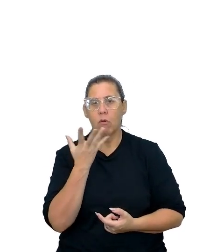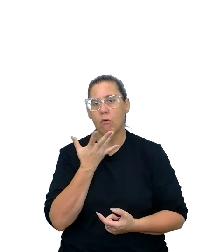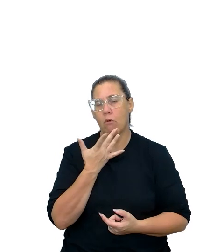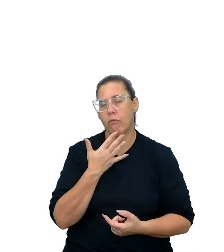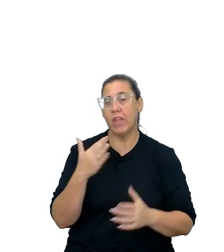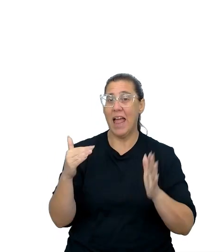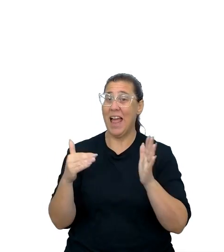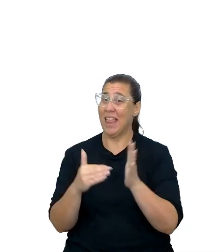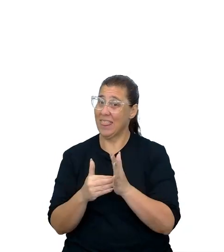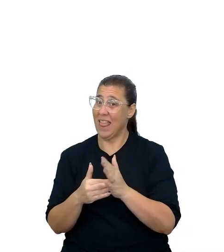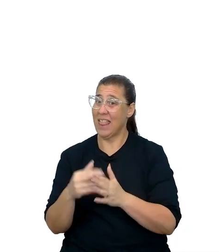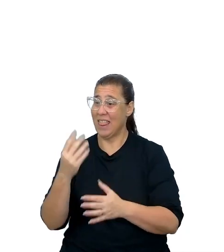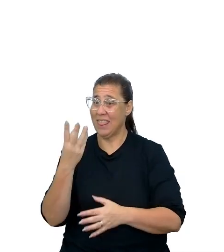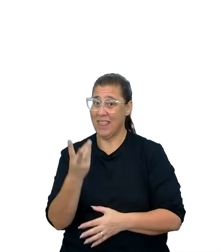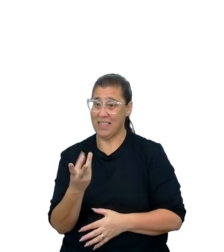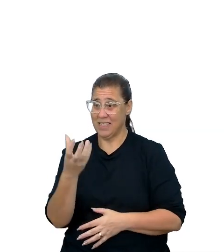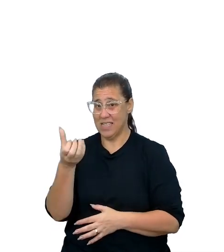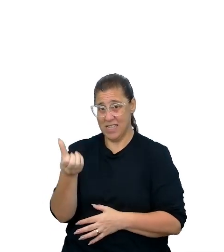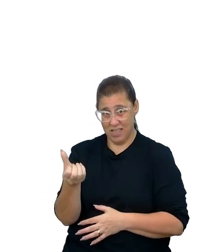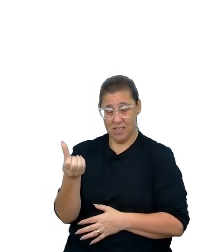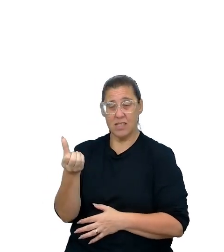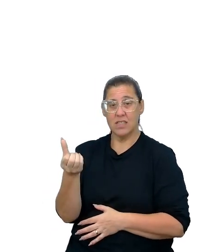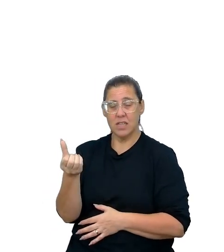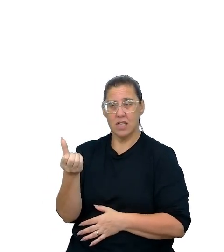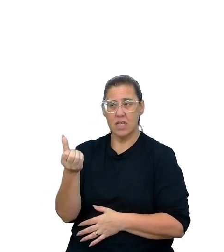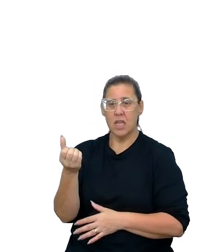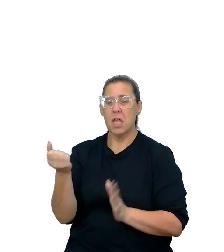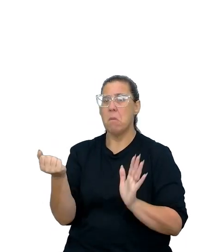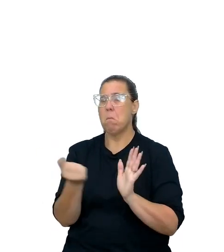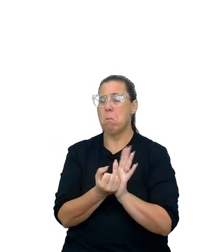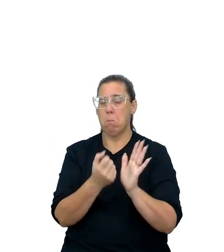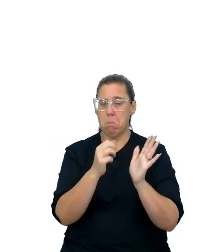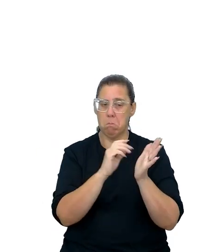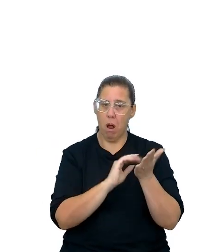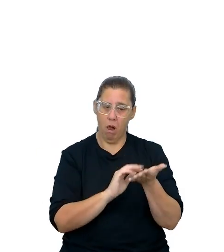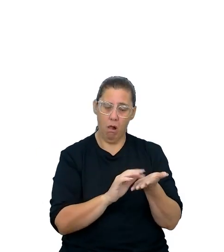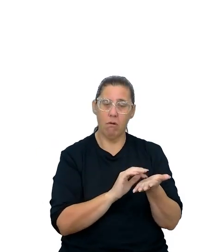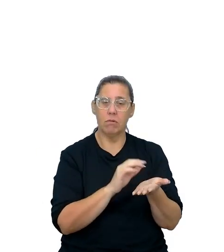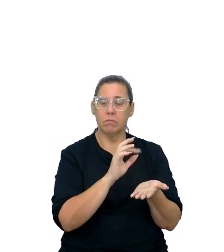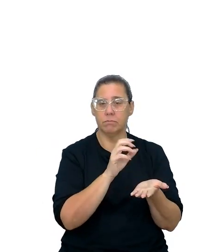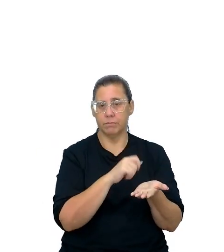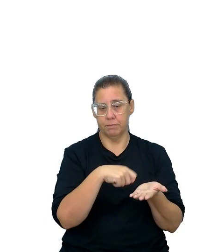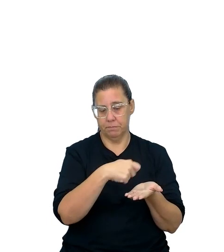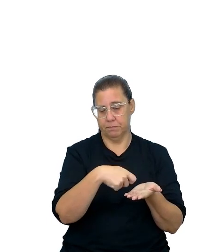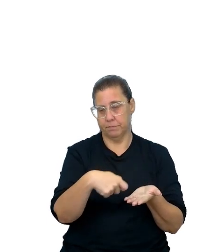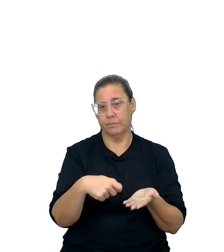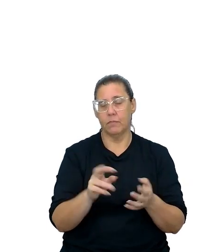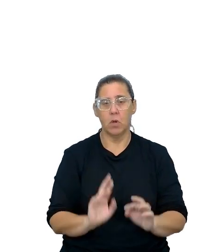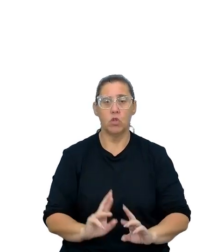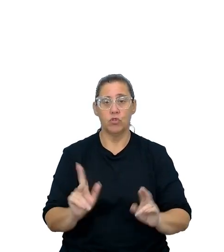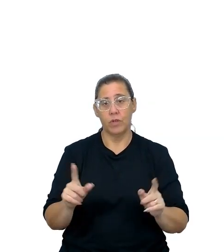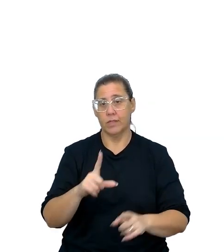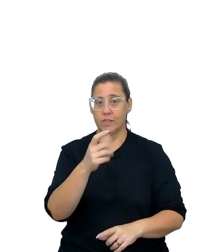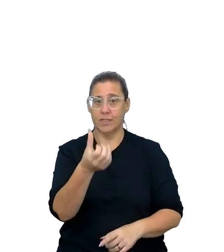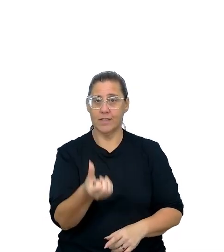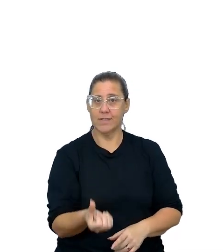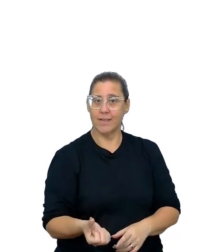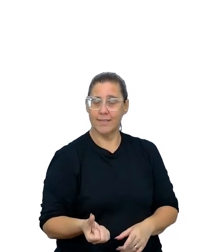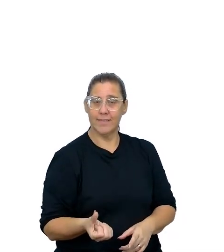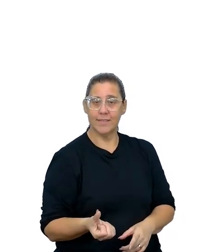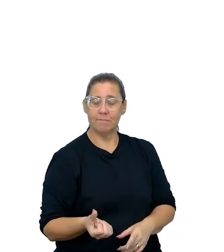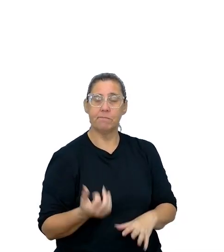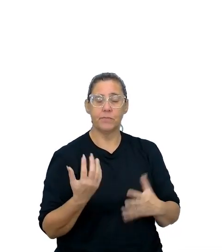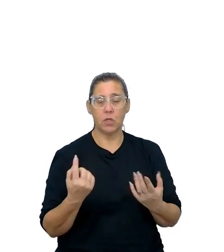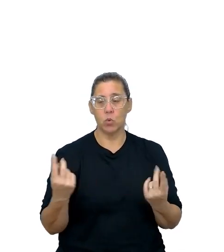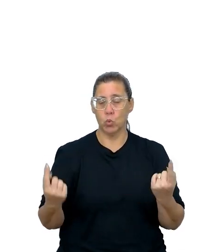até chegar no número 36, e registrar o resultado, que é essa diferença de 16. Então,